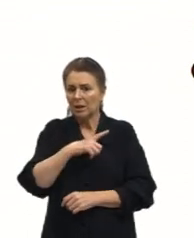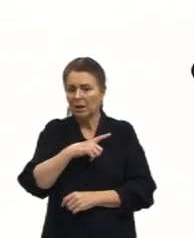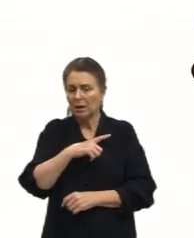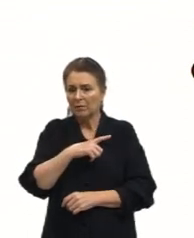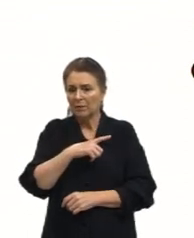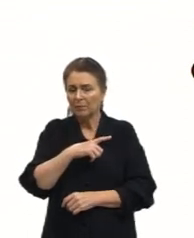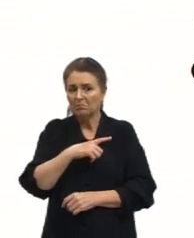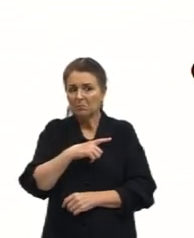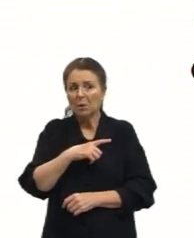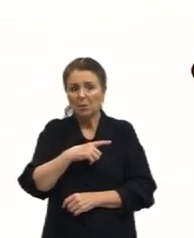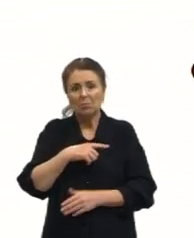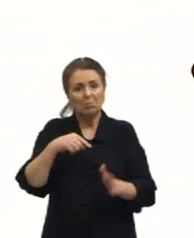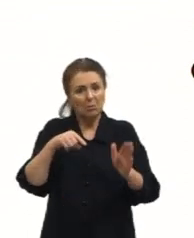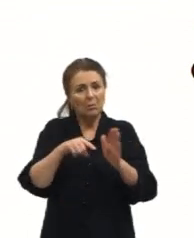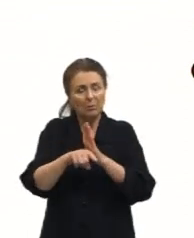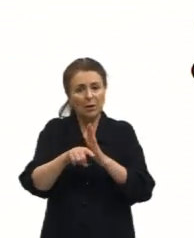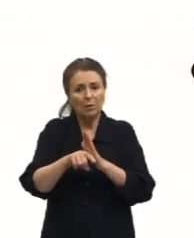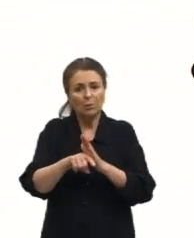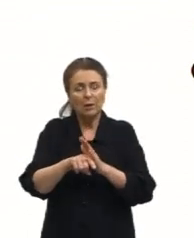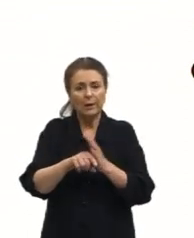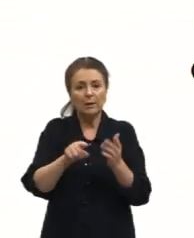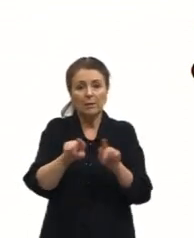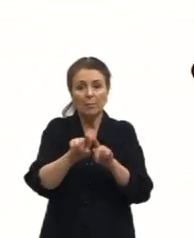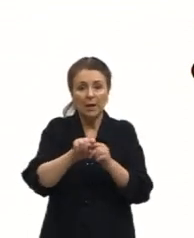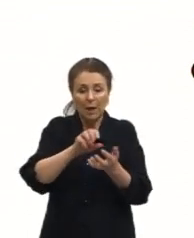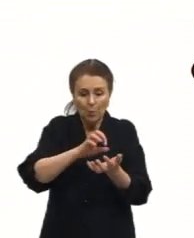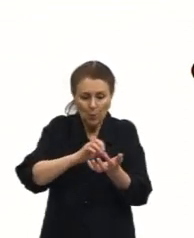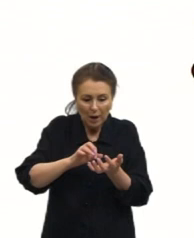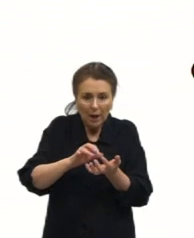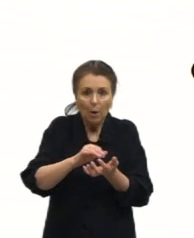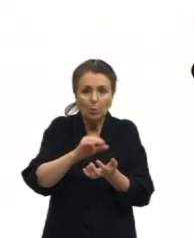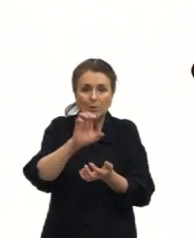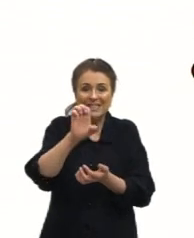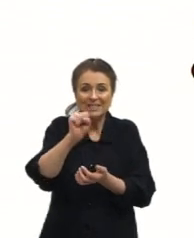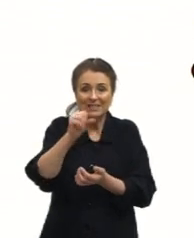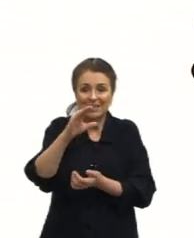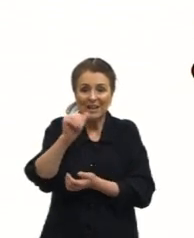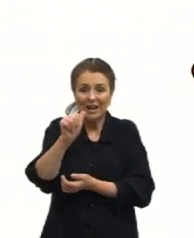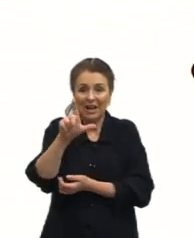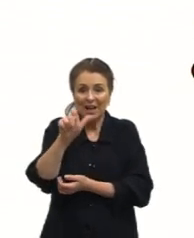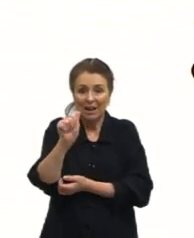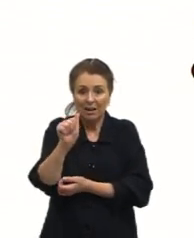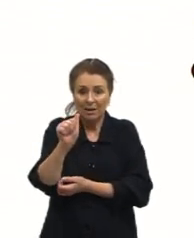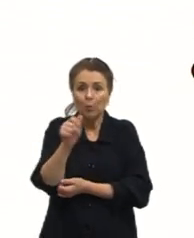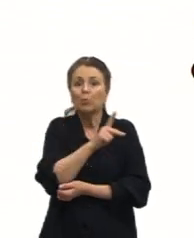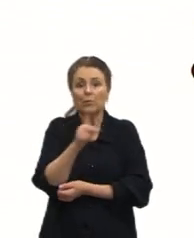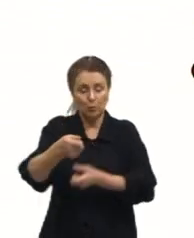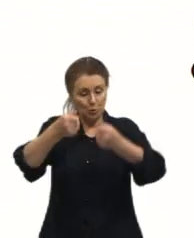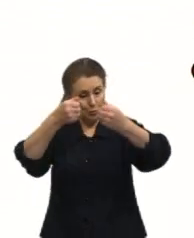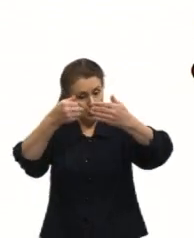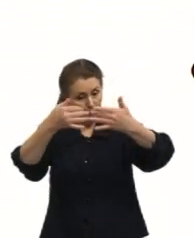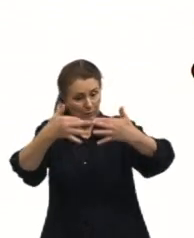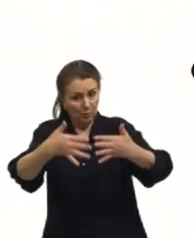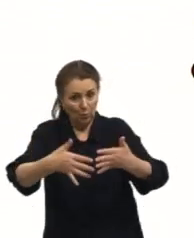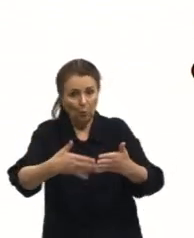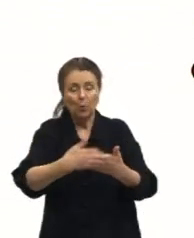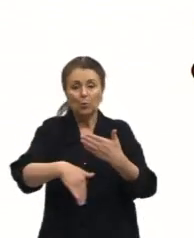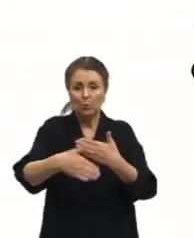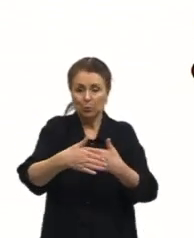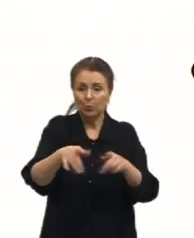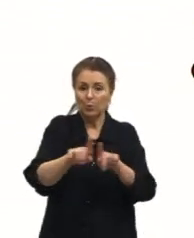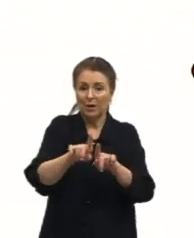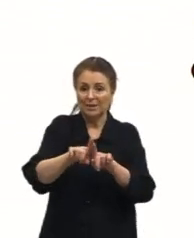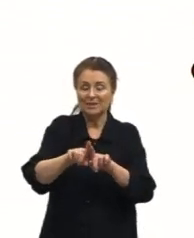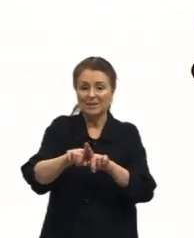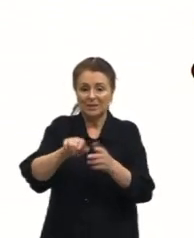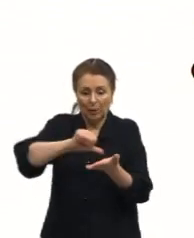cair Caiu foi o cálculo de escala a gente tava bem preparado certo você sabia como que era para fazer projeções cartográficas Olha lá